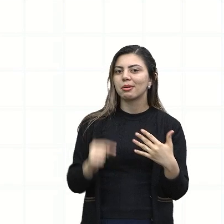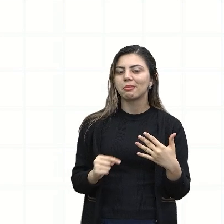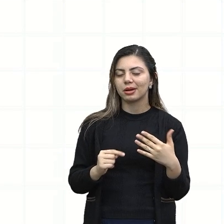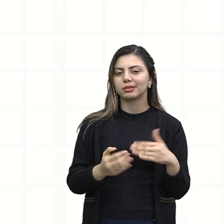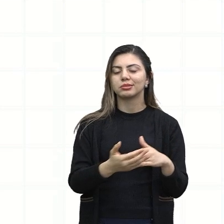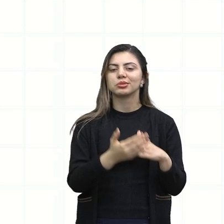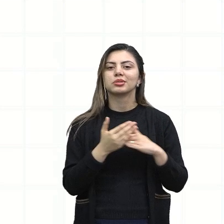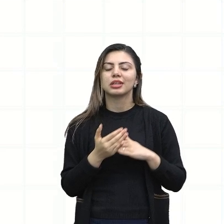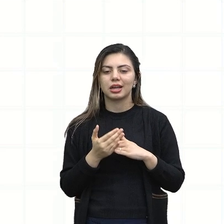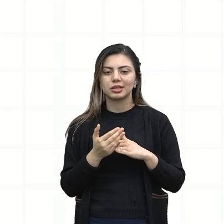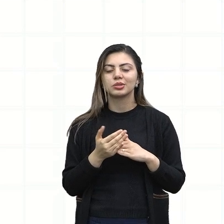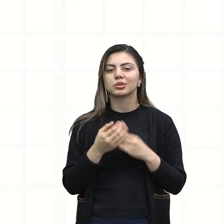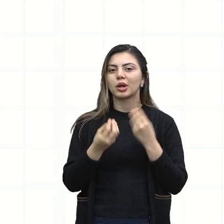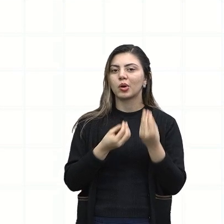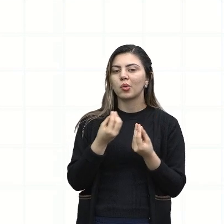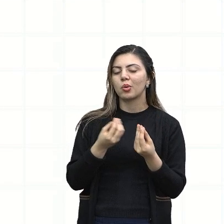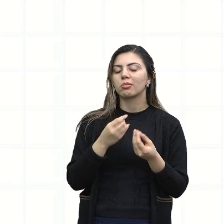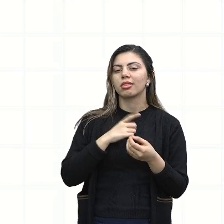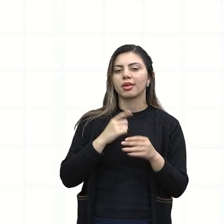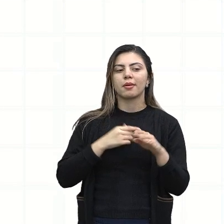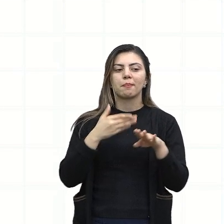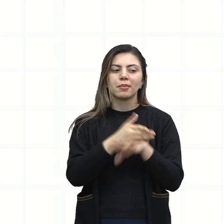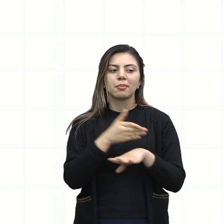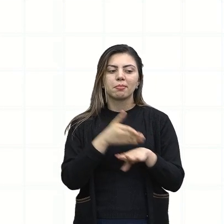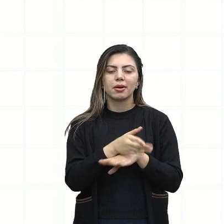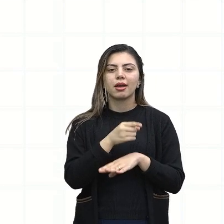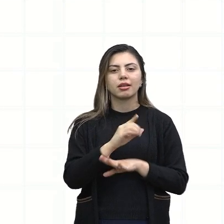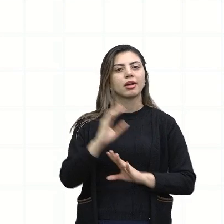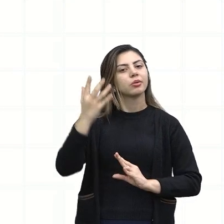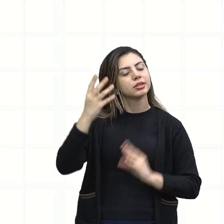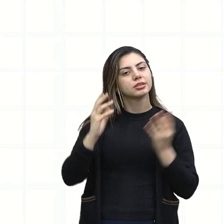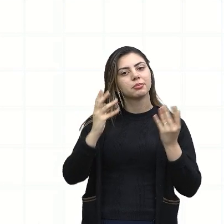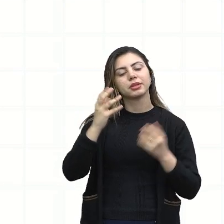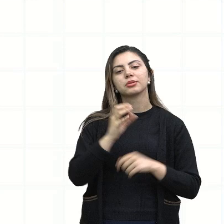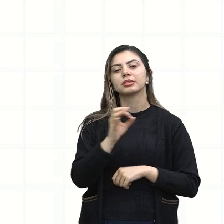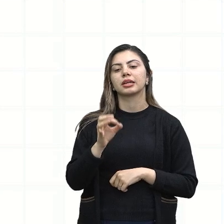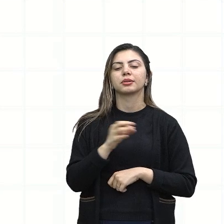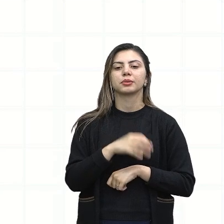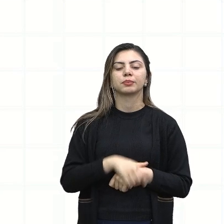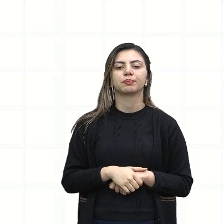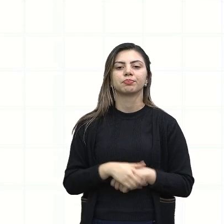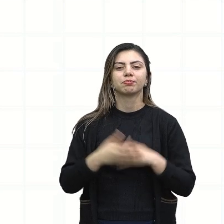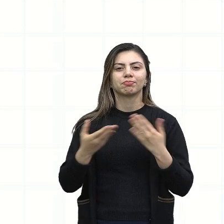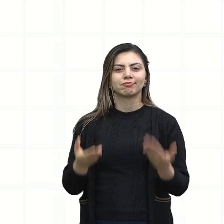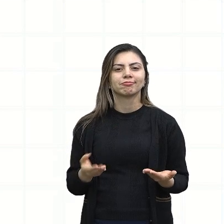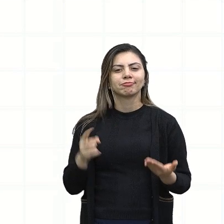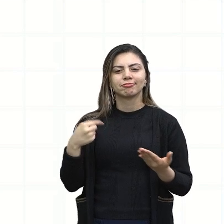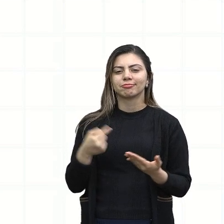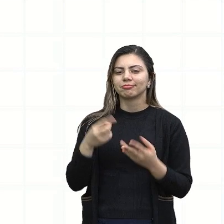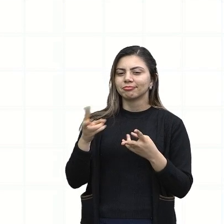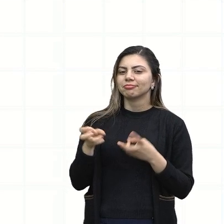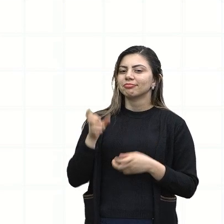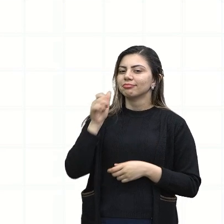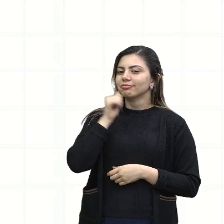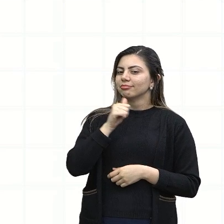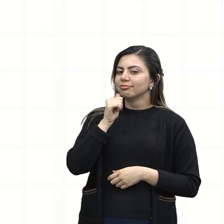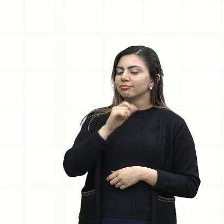para descrever aí a frequência com que algo acontece. Então, nós estamos vendo aqui a